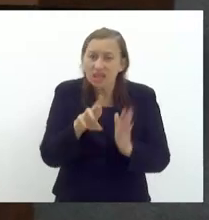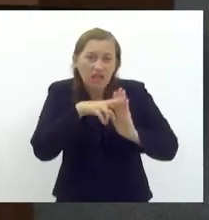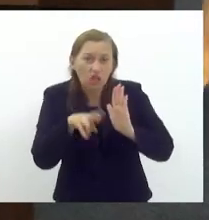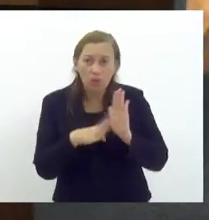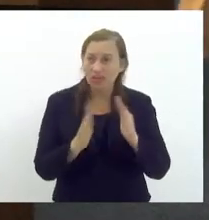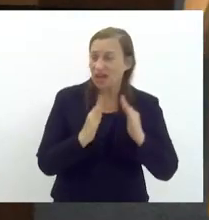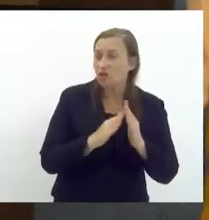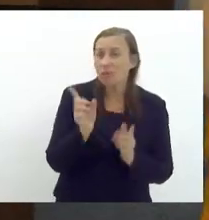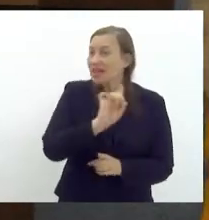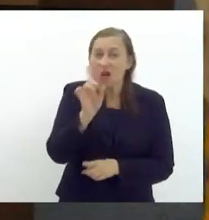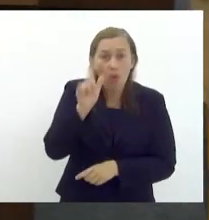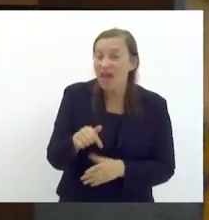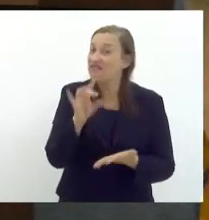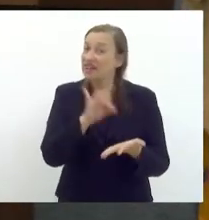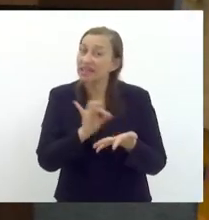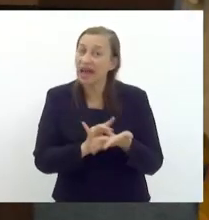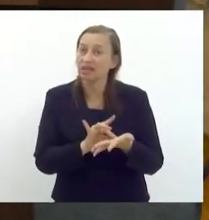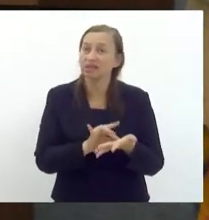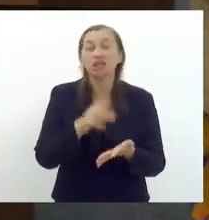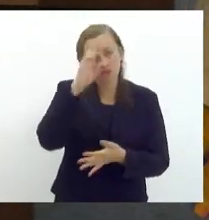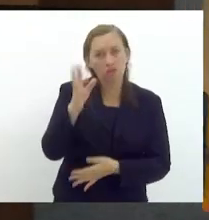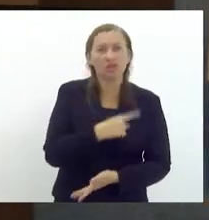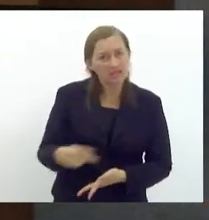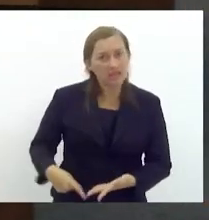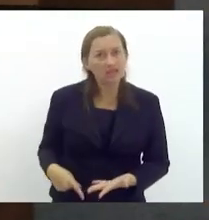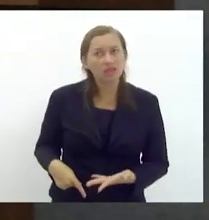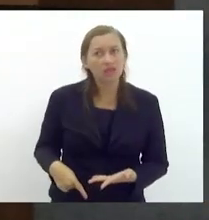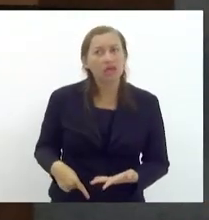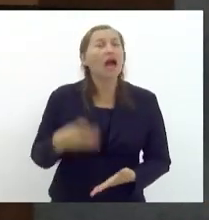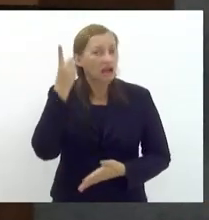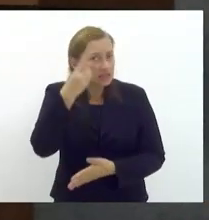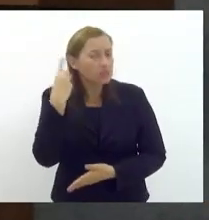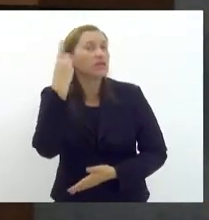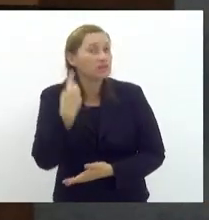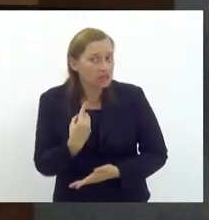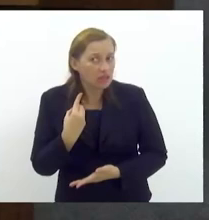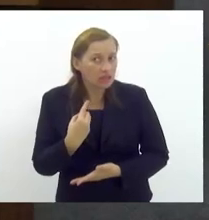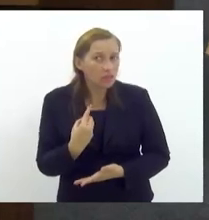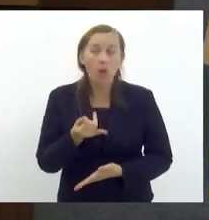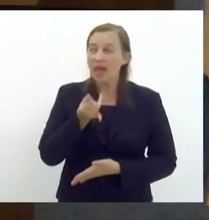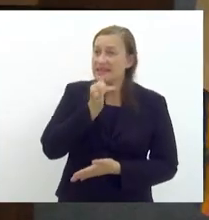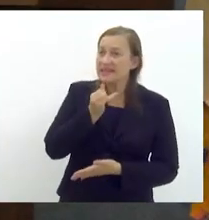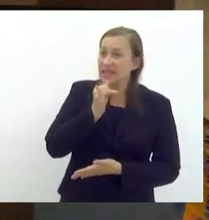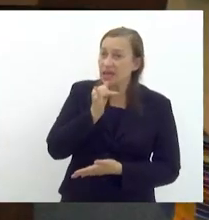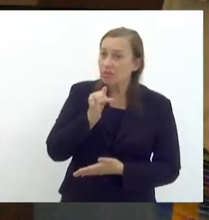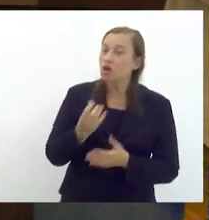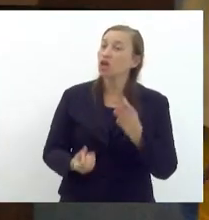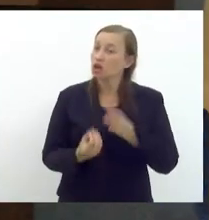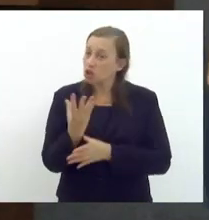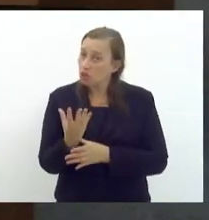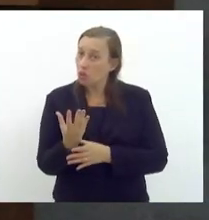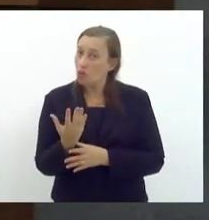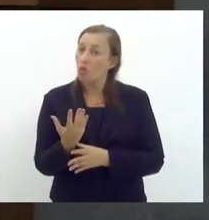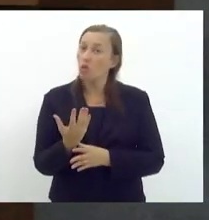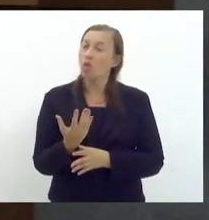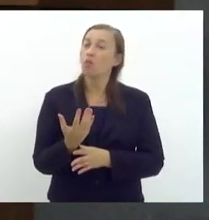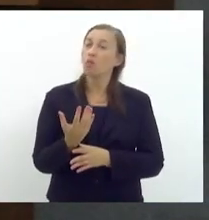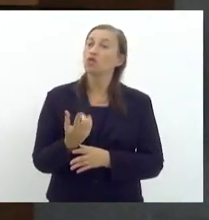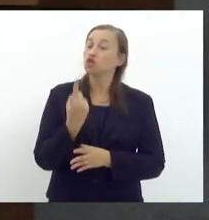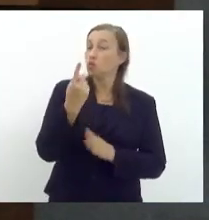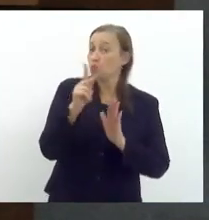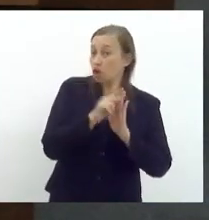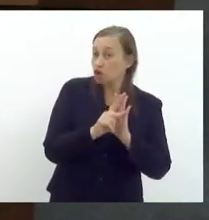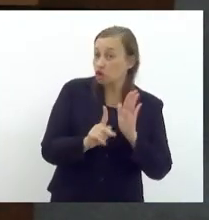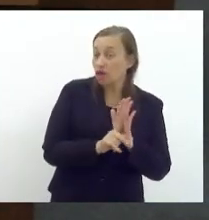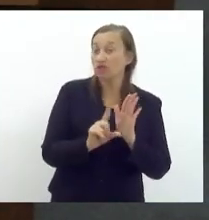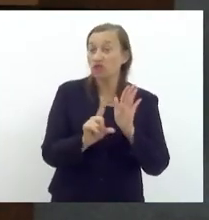vigente e não é o caso definitivamente da Dani por exemplo é autora com muita meritocracia de um